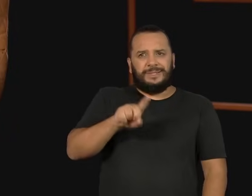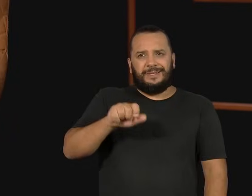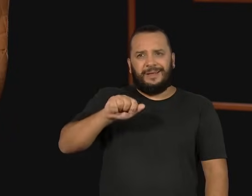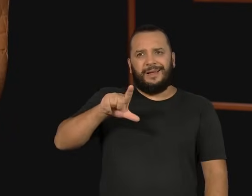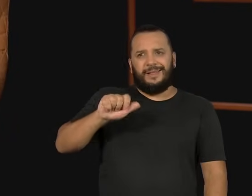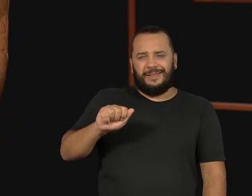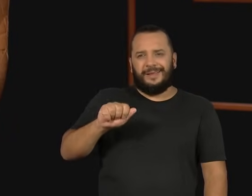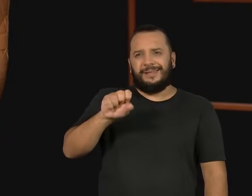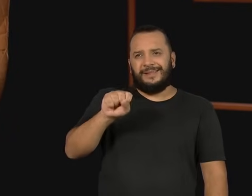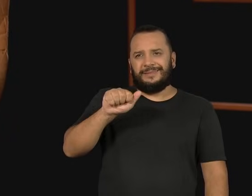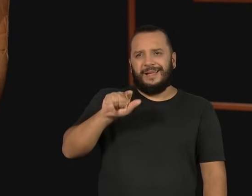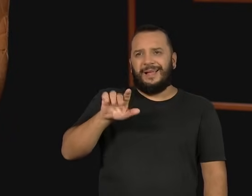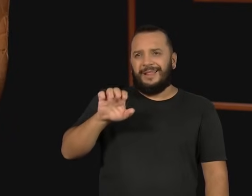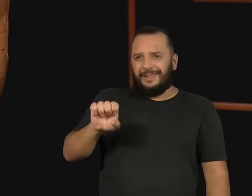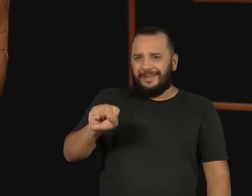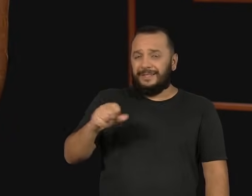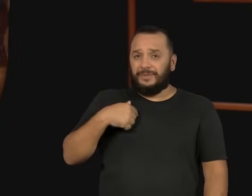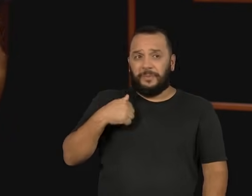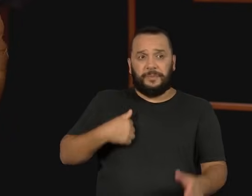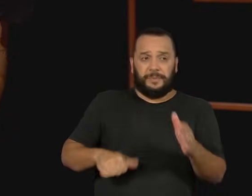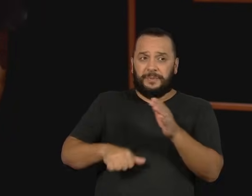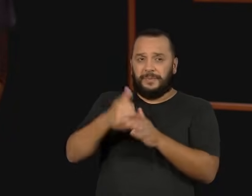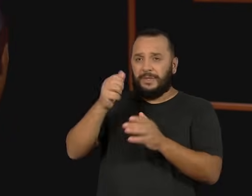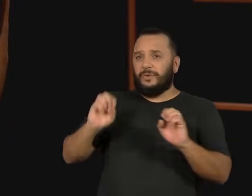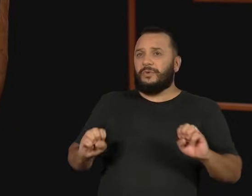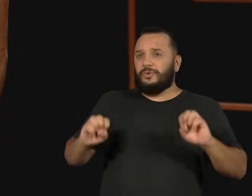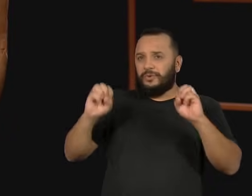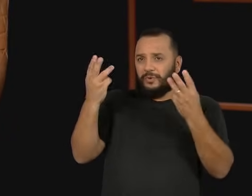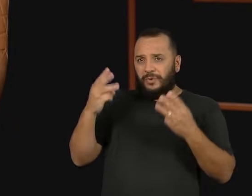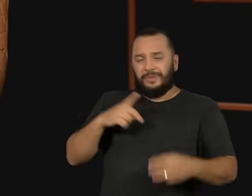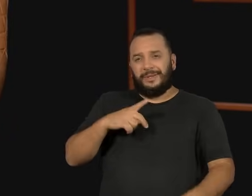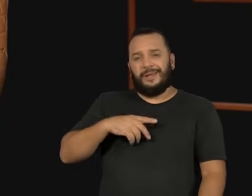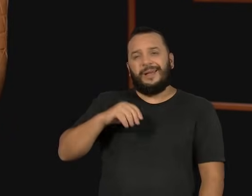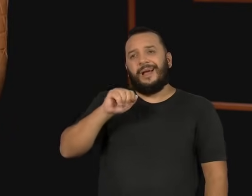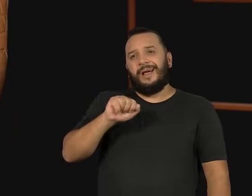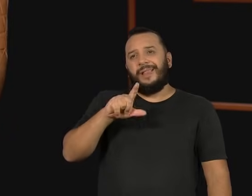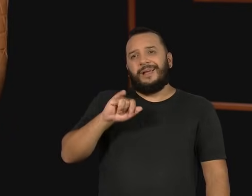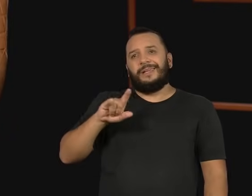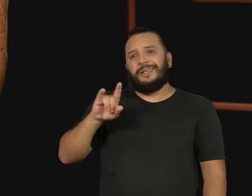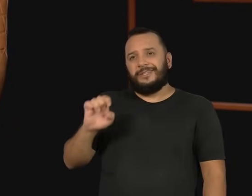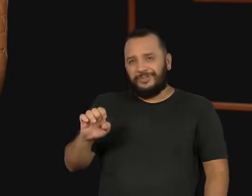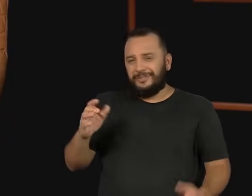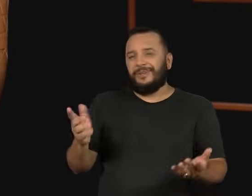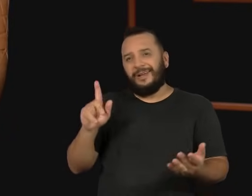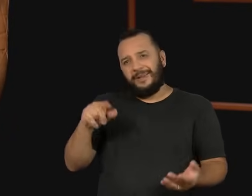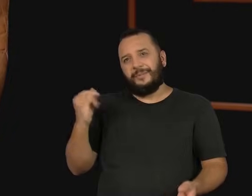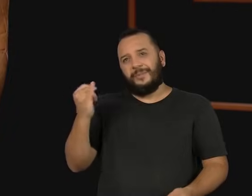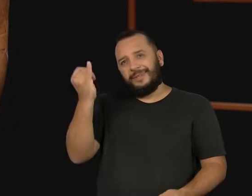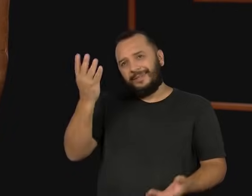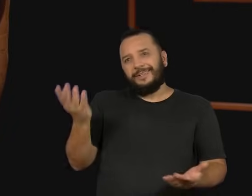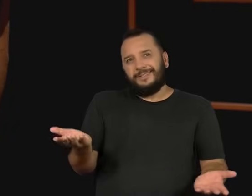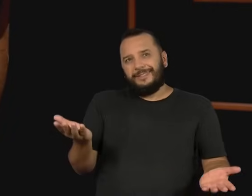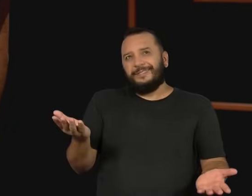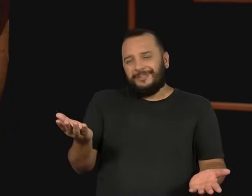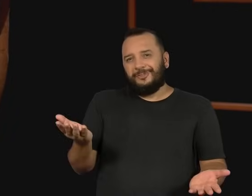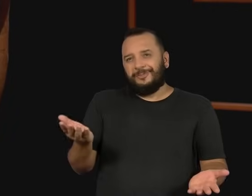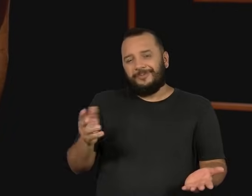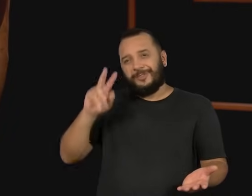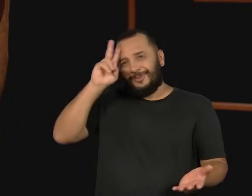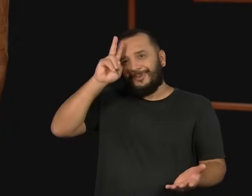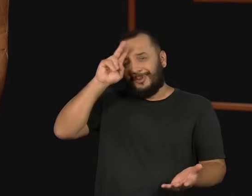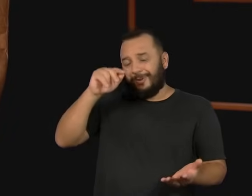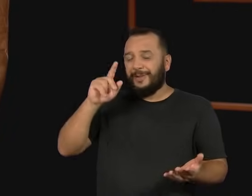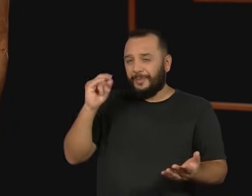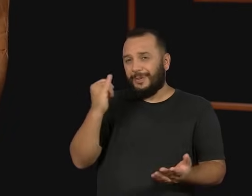primeiro show, né? Então, a Laíde Costa e a Nausete são muito importantes para essa história. O Arrigo Barnabé também, porque